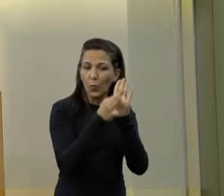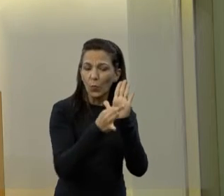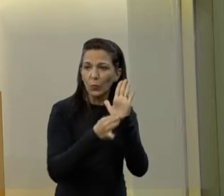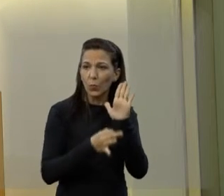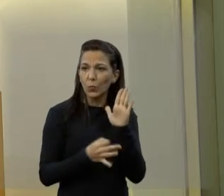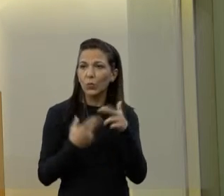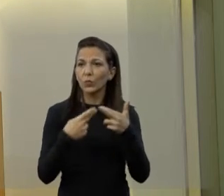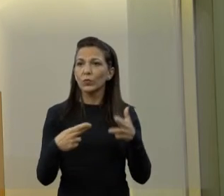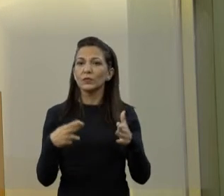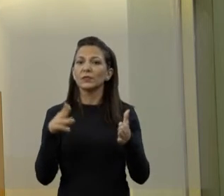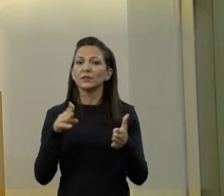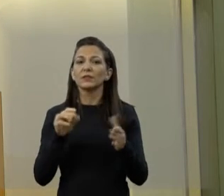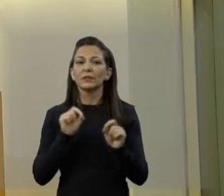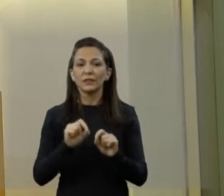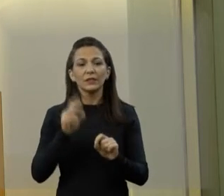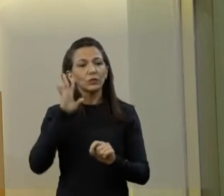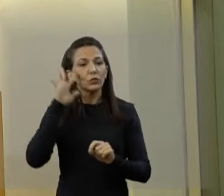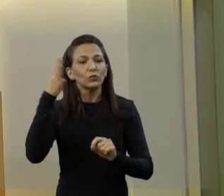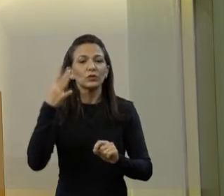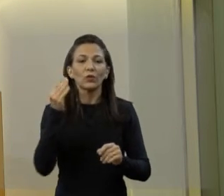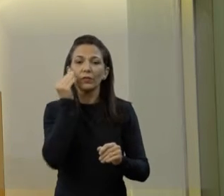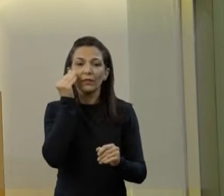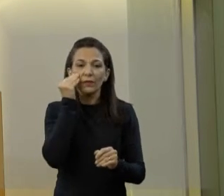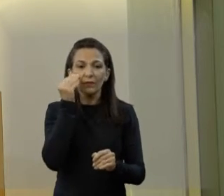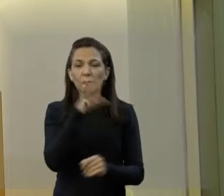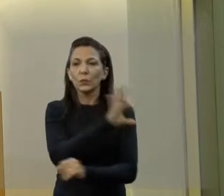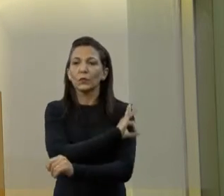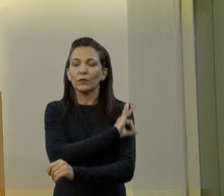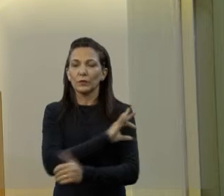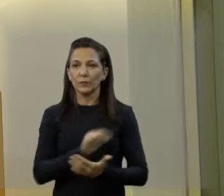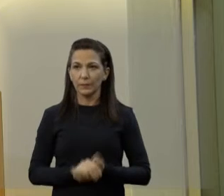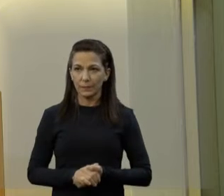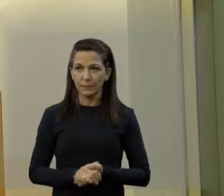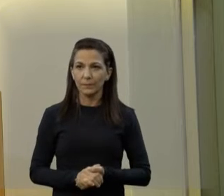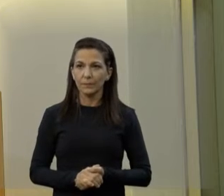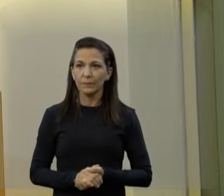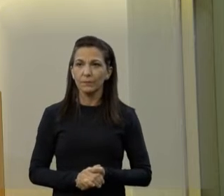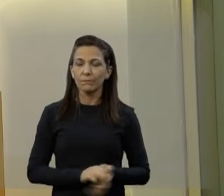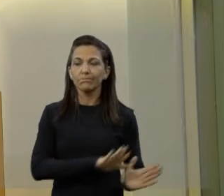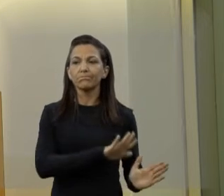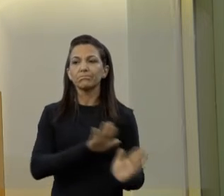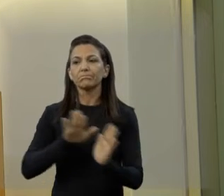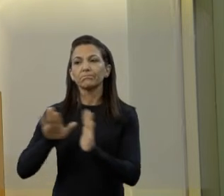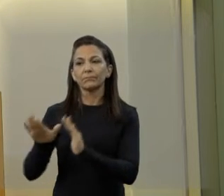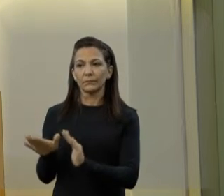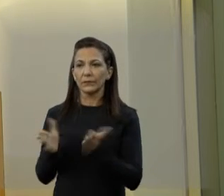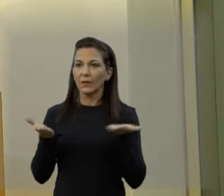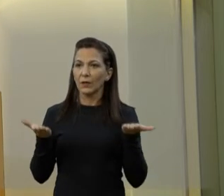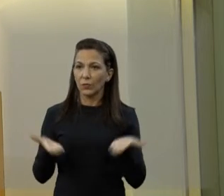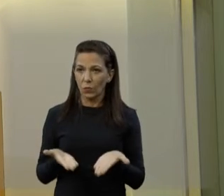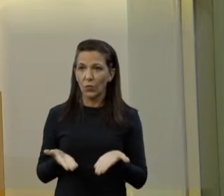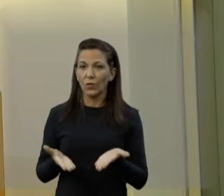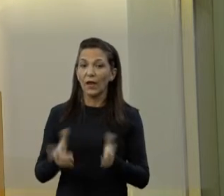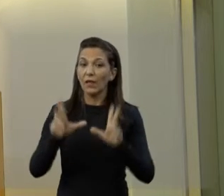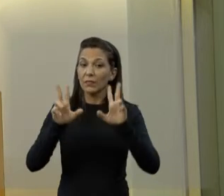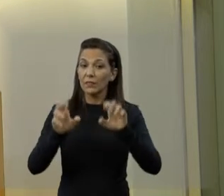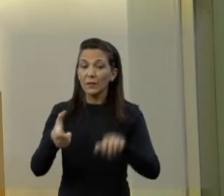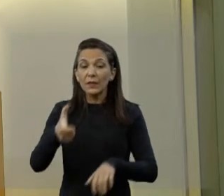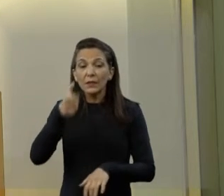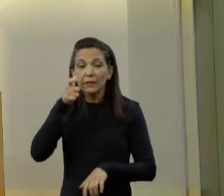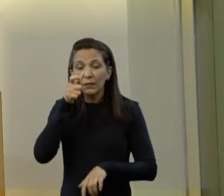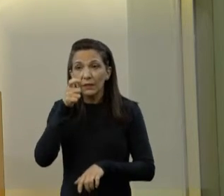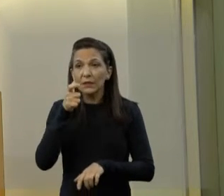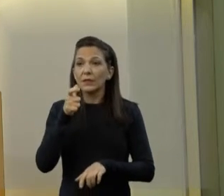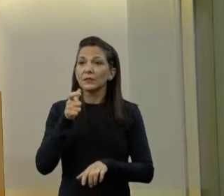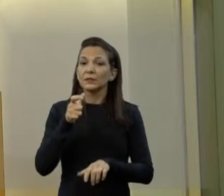aquilo que vem sendo feito para saná-los agora eu vou entrar no tema que interessa e muito